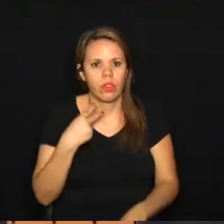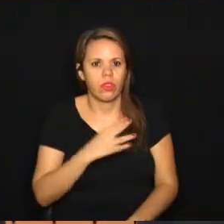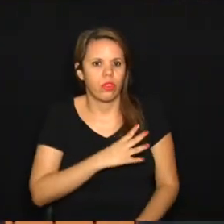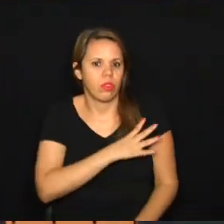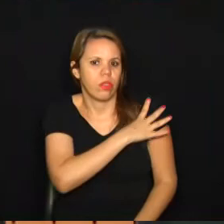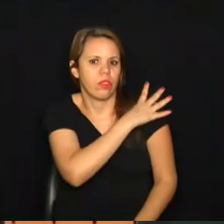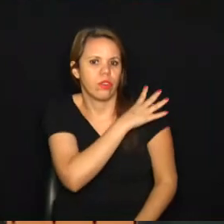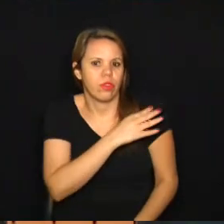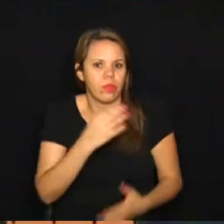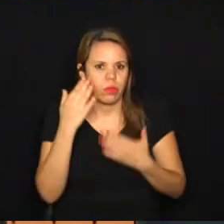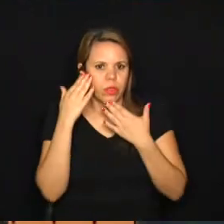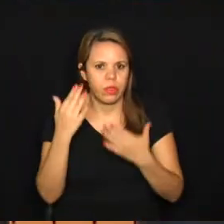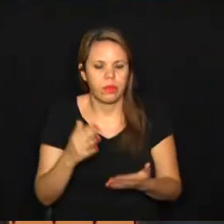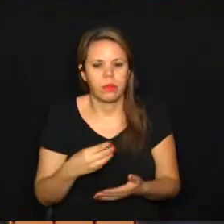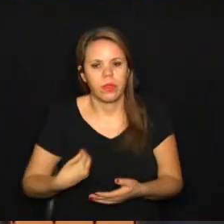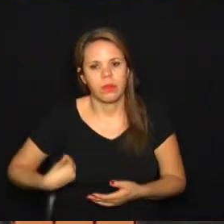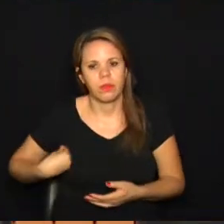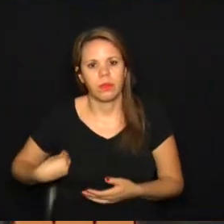Obrigado pela presença.